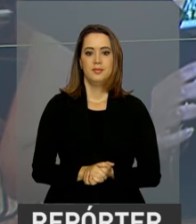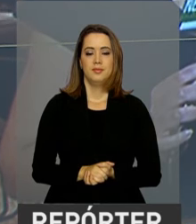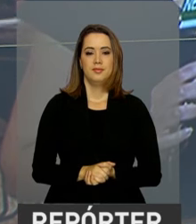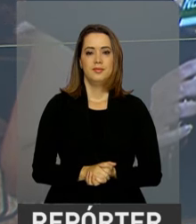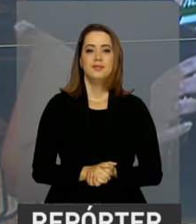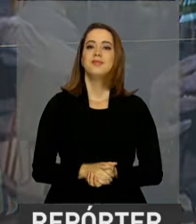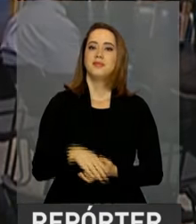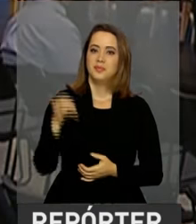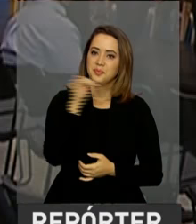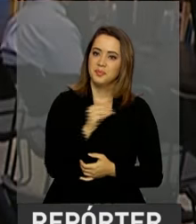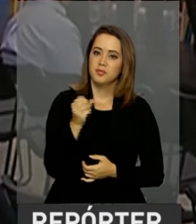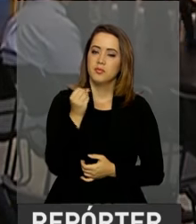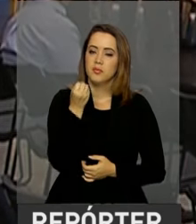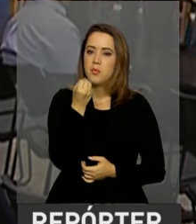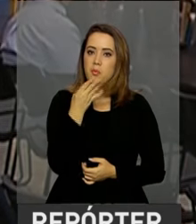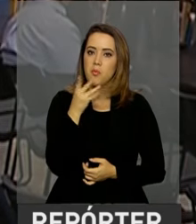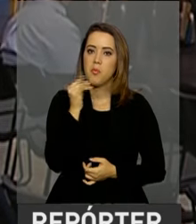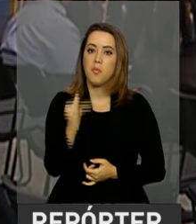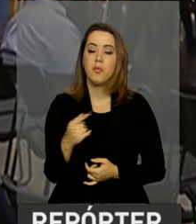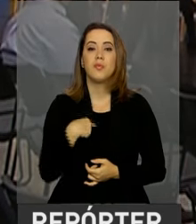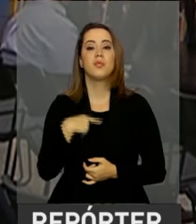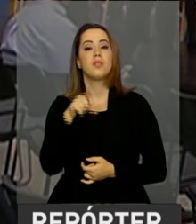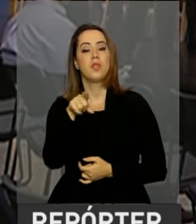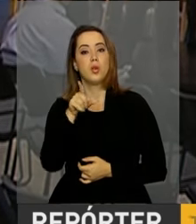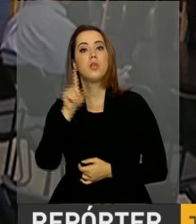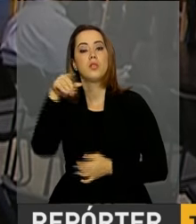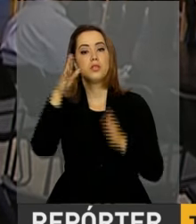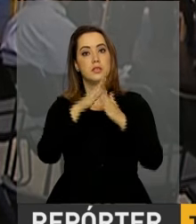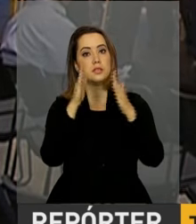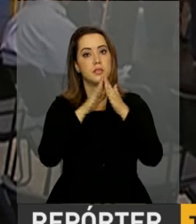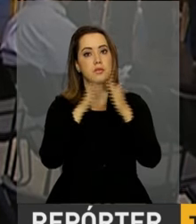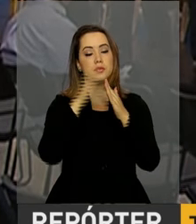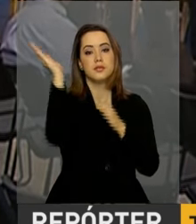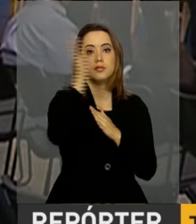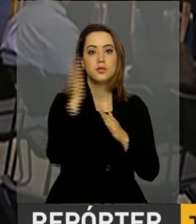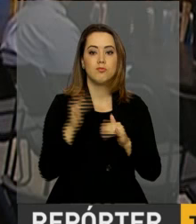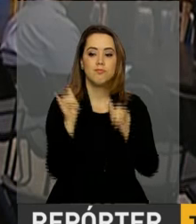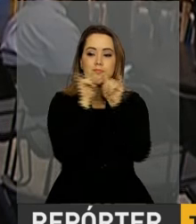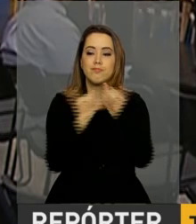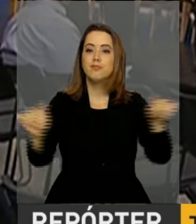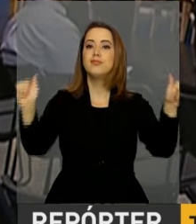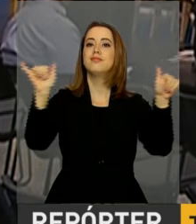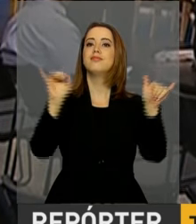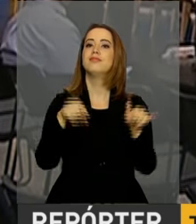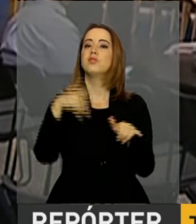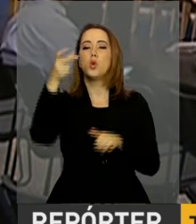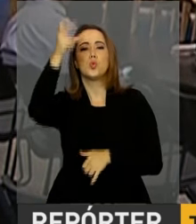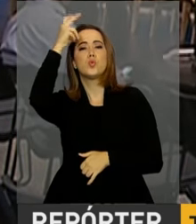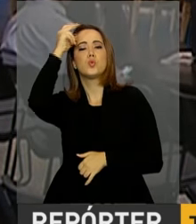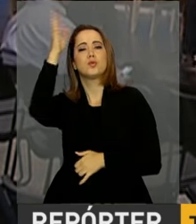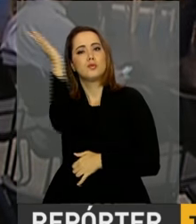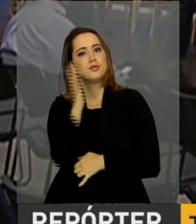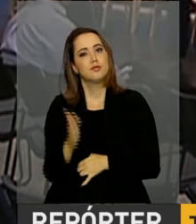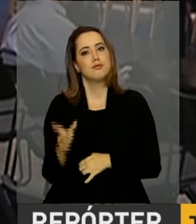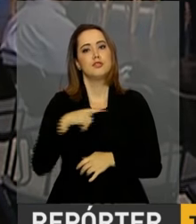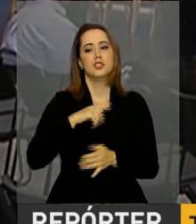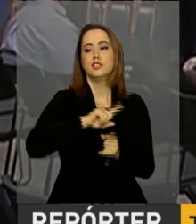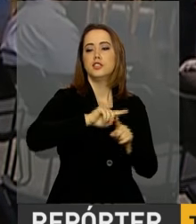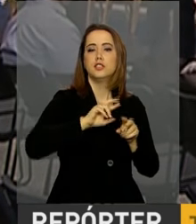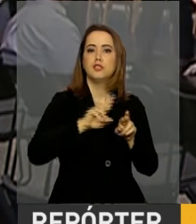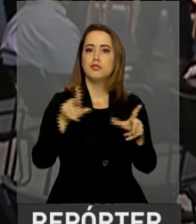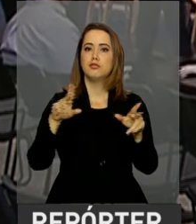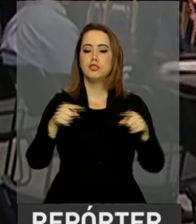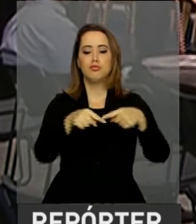Bom dia, Leandro. A Casa Brasil vai ser um espaço de divulgação da cultura brasileira. São vários estandes, a maior parte